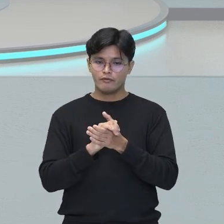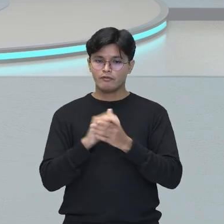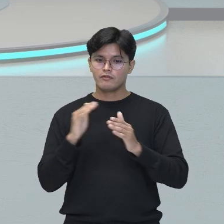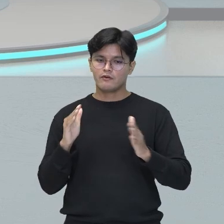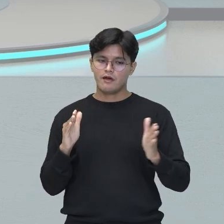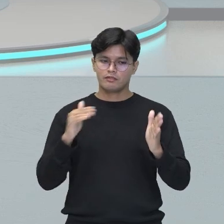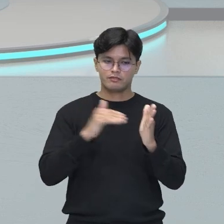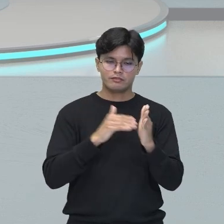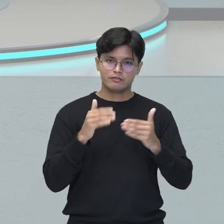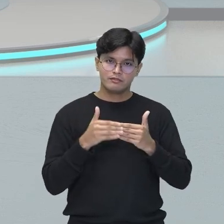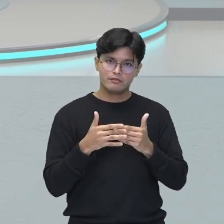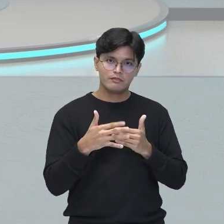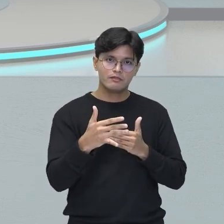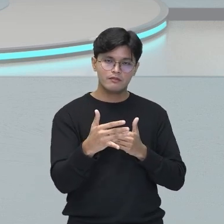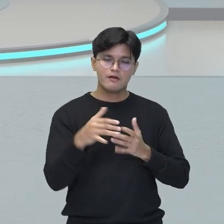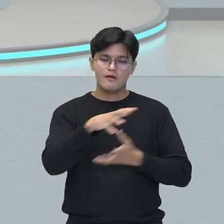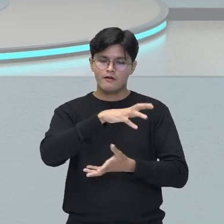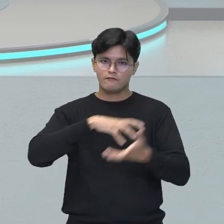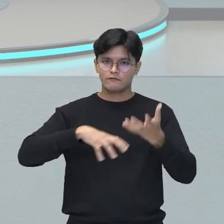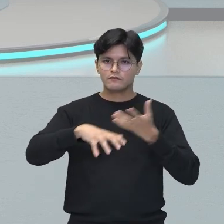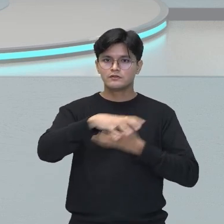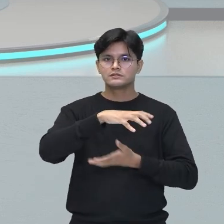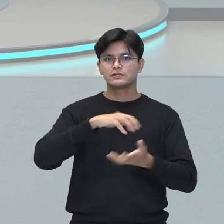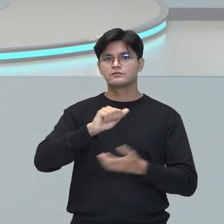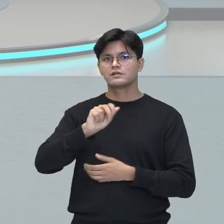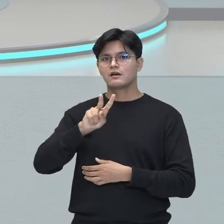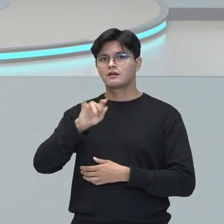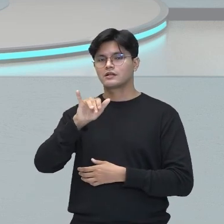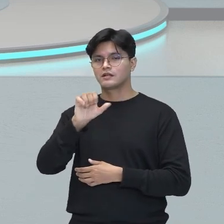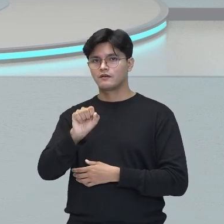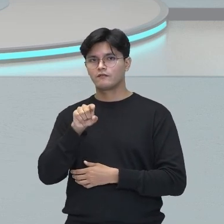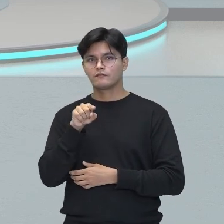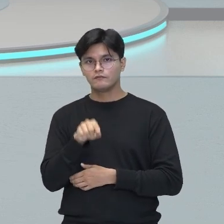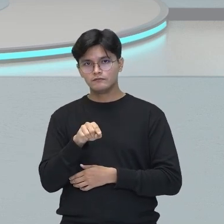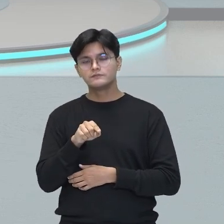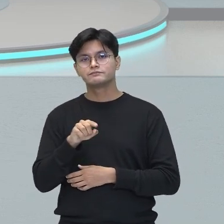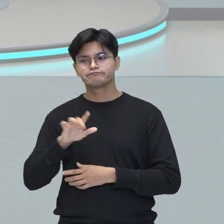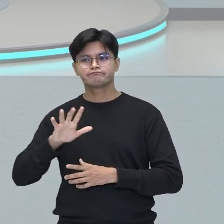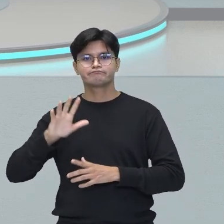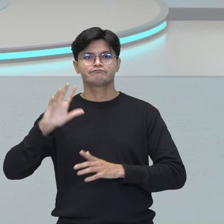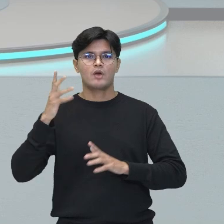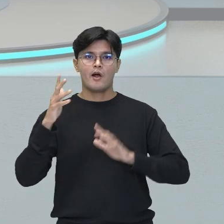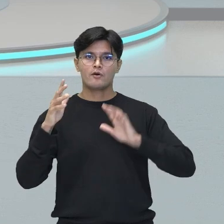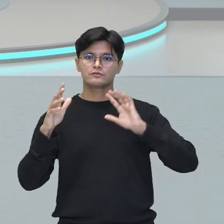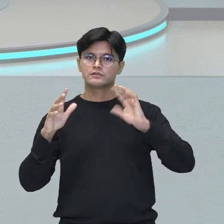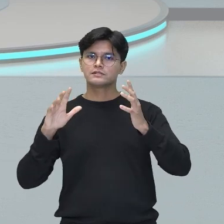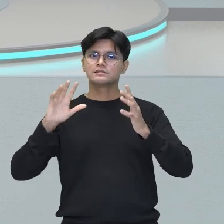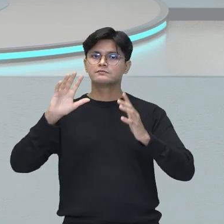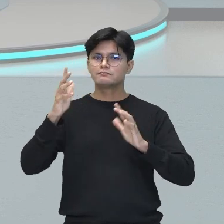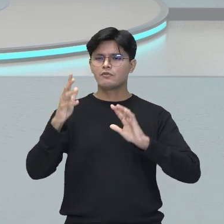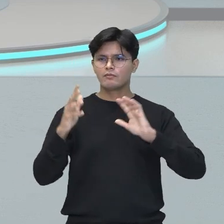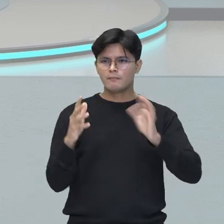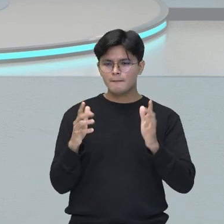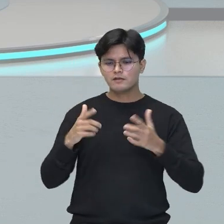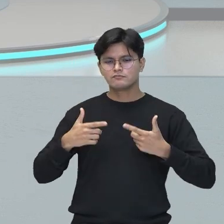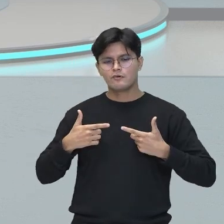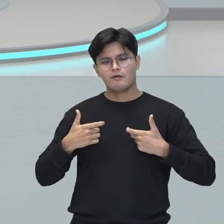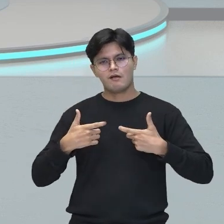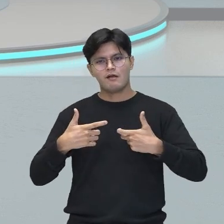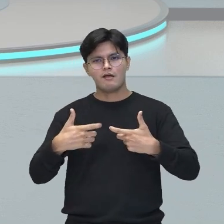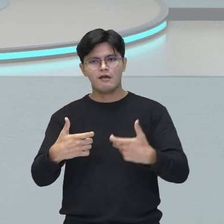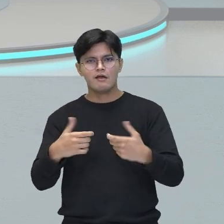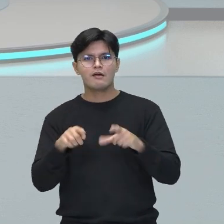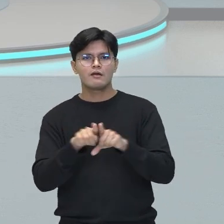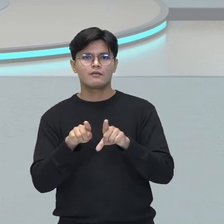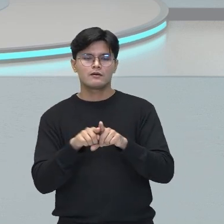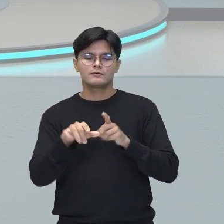aves né foram eh acontecimentos de de guerras de de